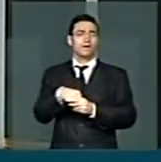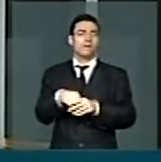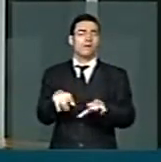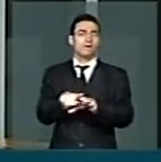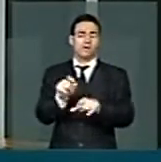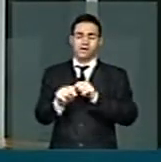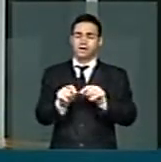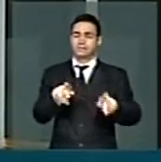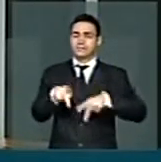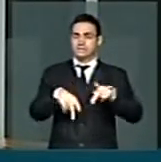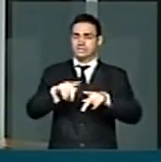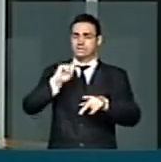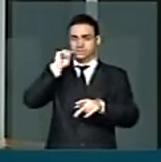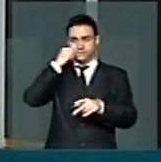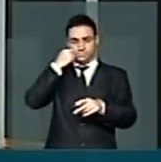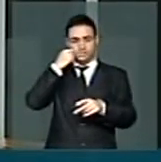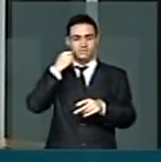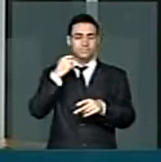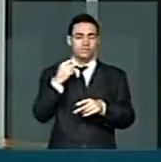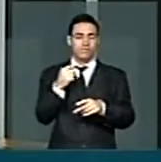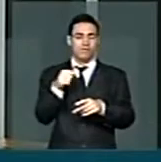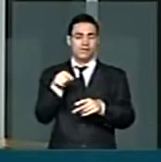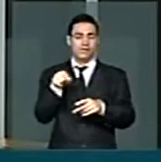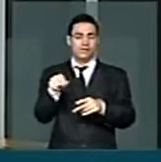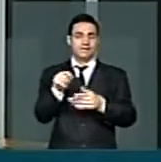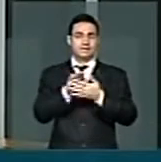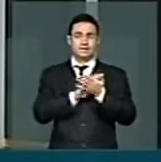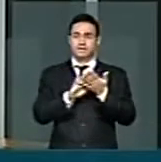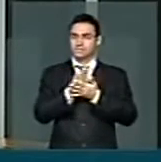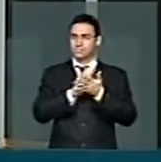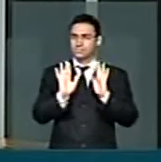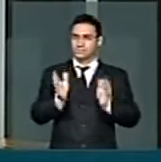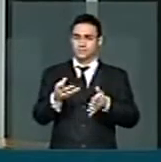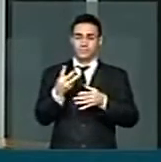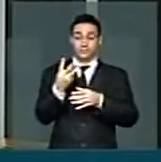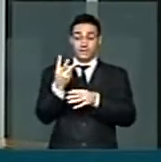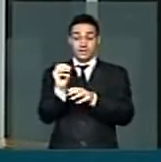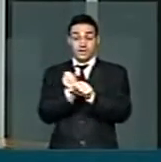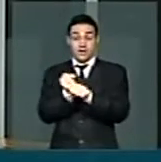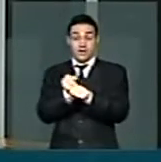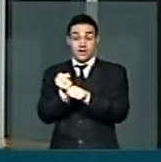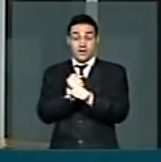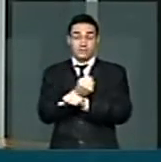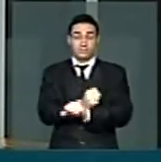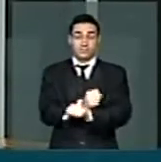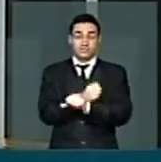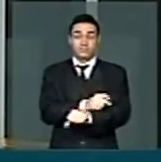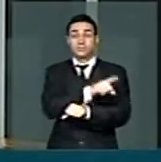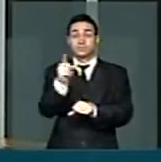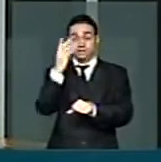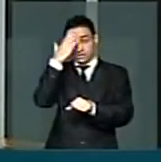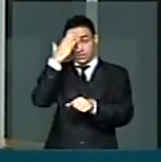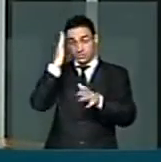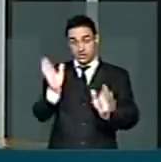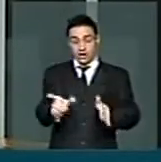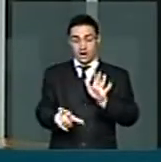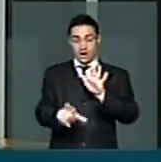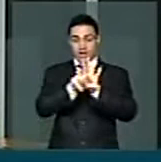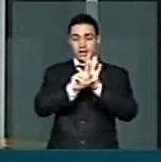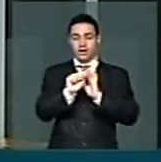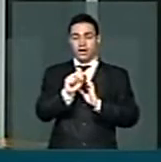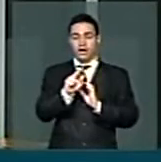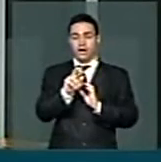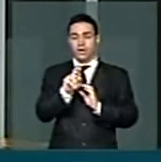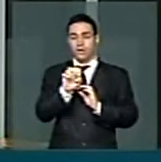população negra, ranço inevitável de 3 séculos de escravidão. Como se sabe, a Lei Áurea